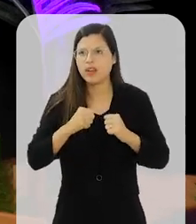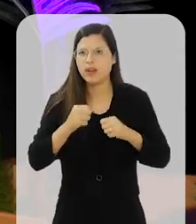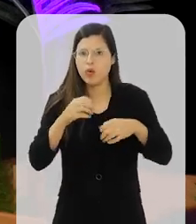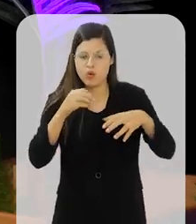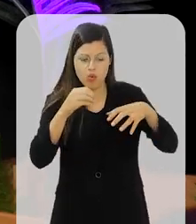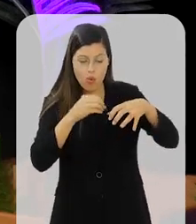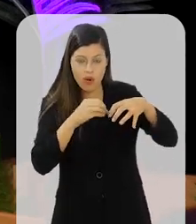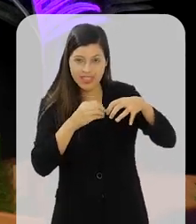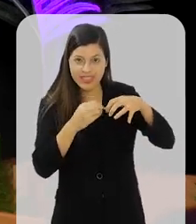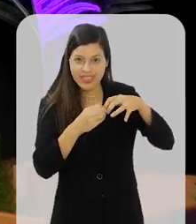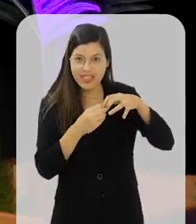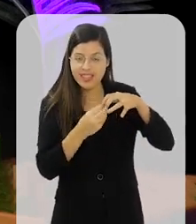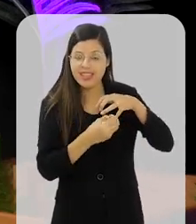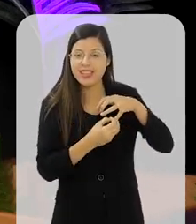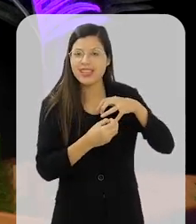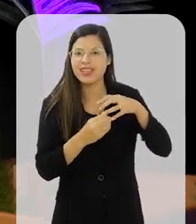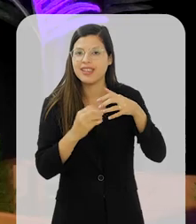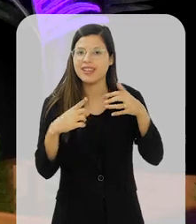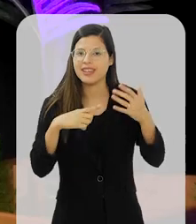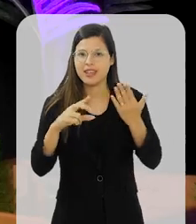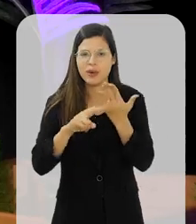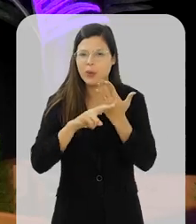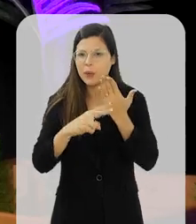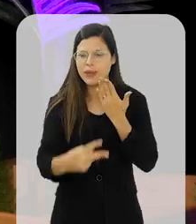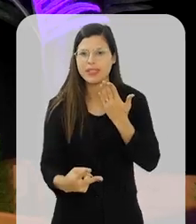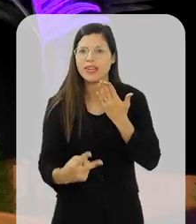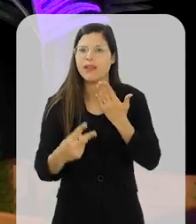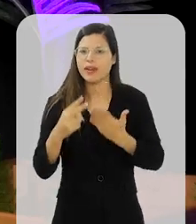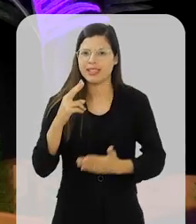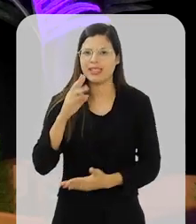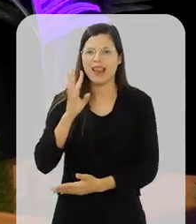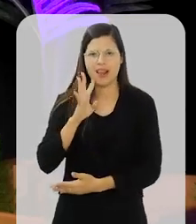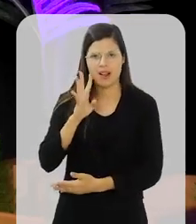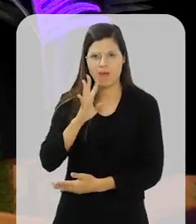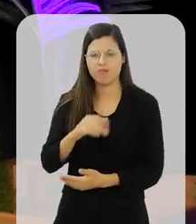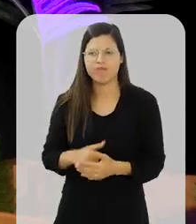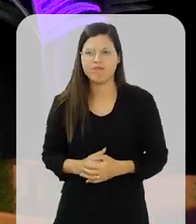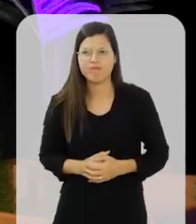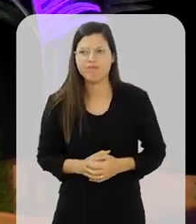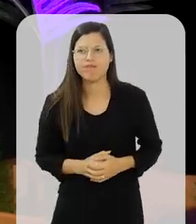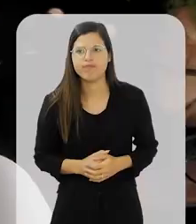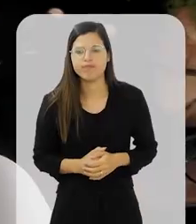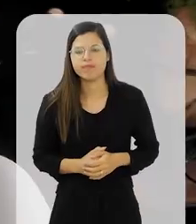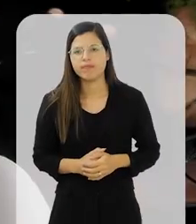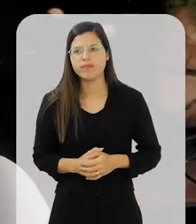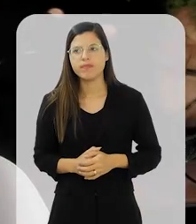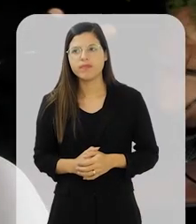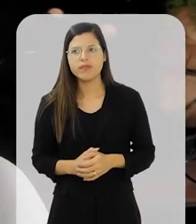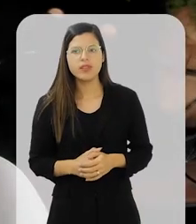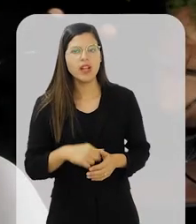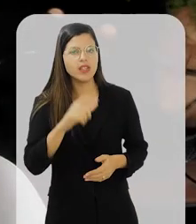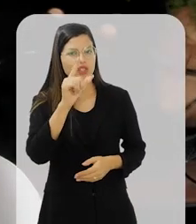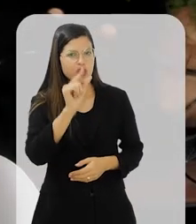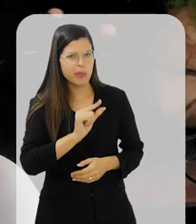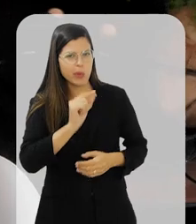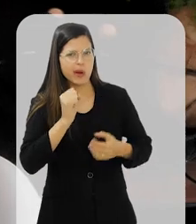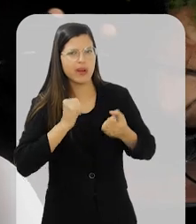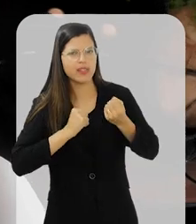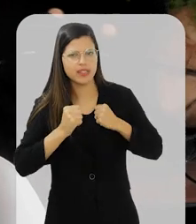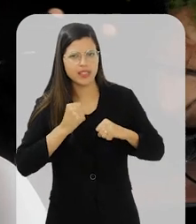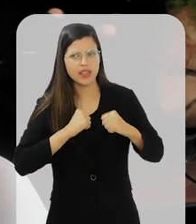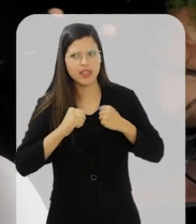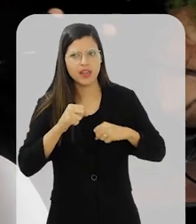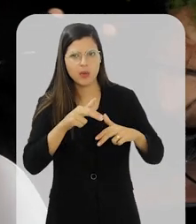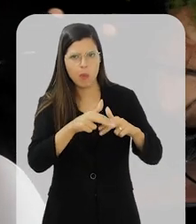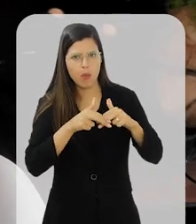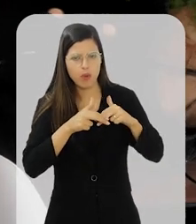açaí tem efeitos, assim, bem, bem legais. Eles ficaram menos ansiosos com o